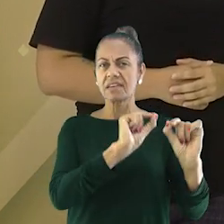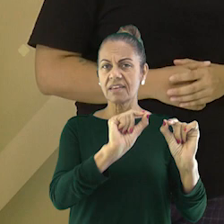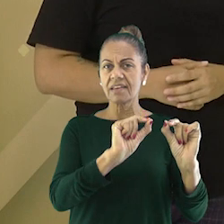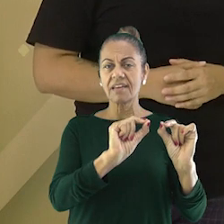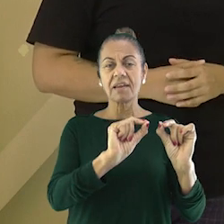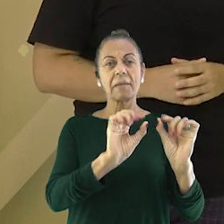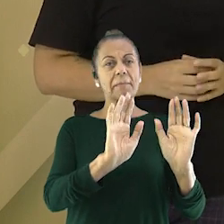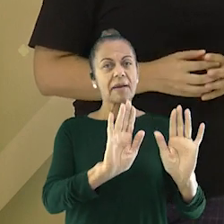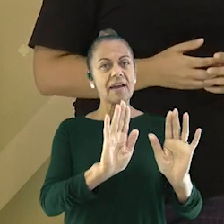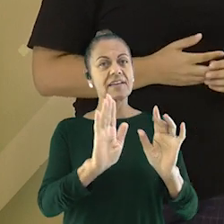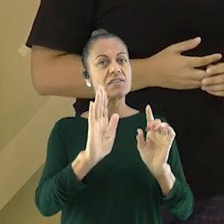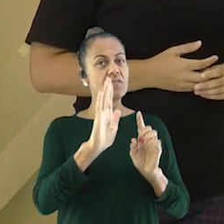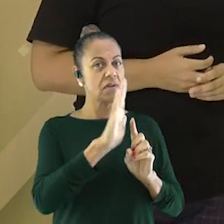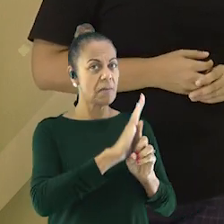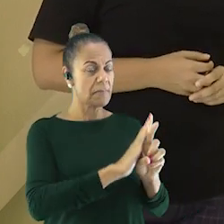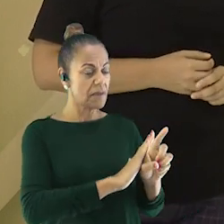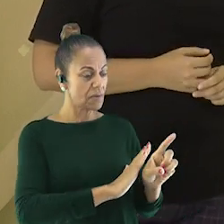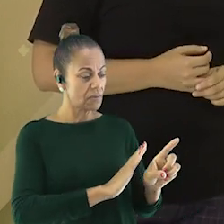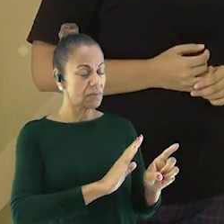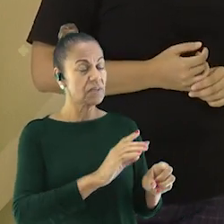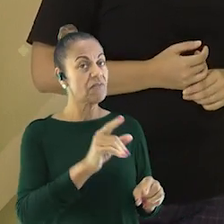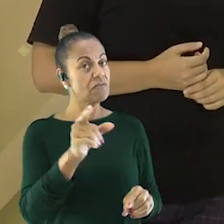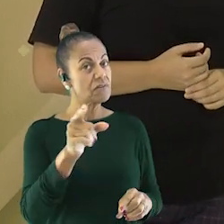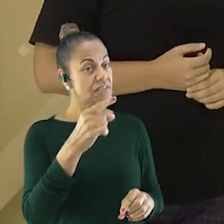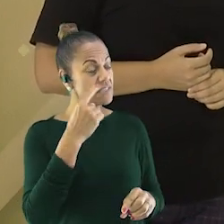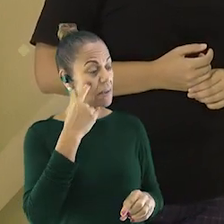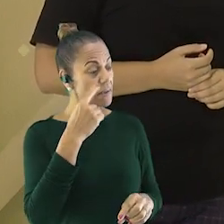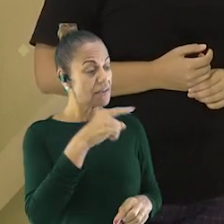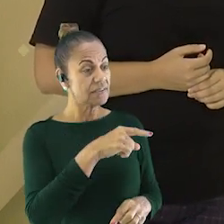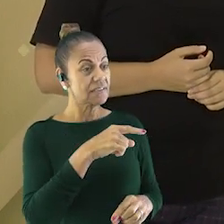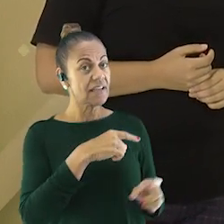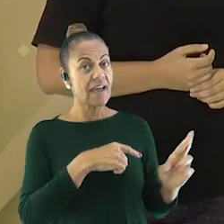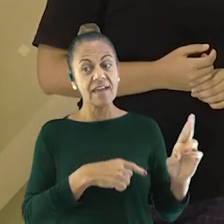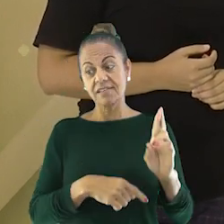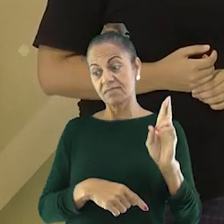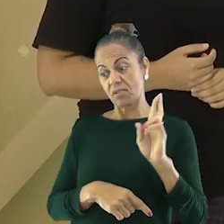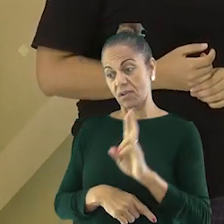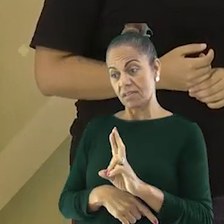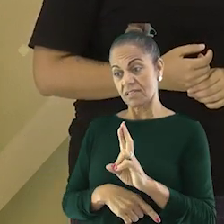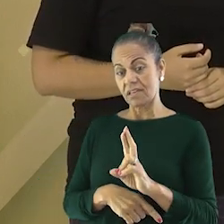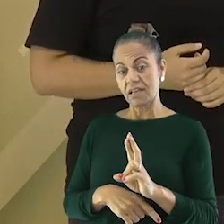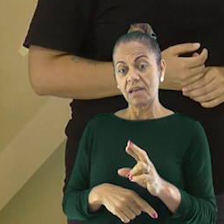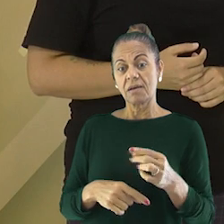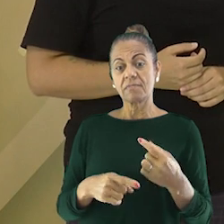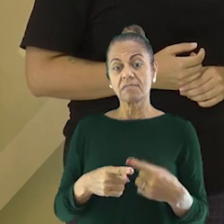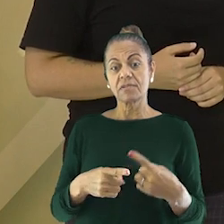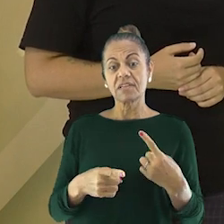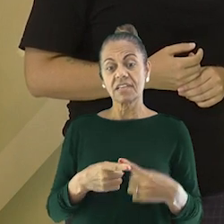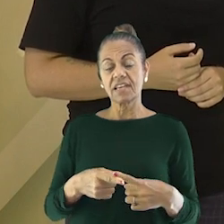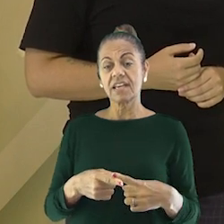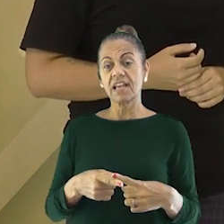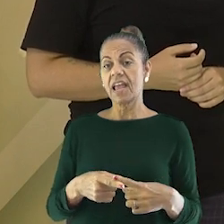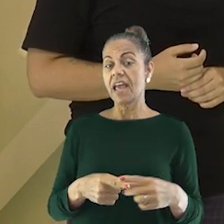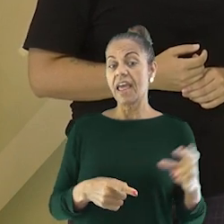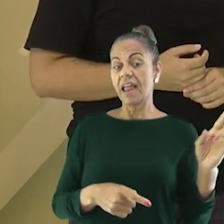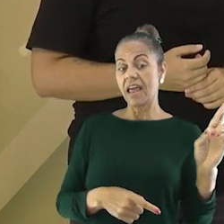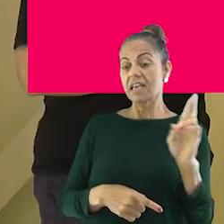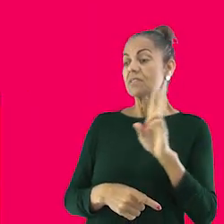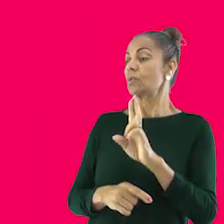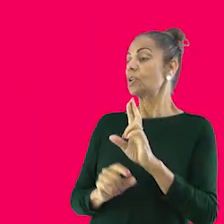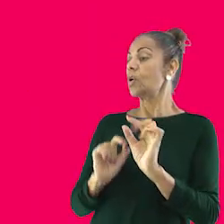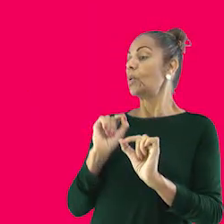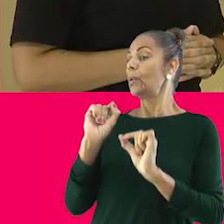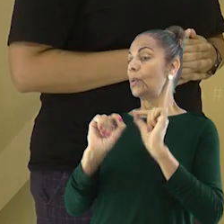uma pergunta a ela. Prestem atenção na resposta da Carol, pois o quiz será sobre o que ela responder. Vamos lá.